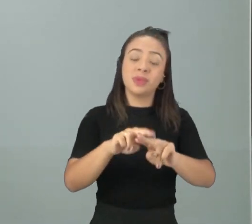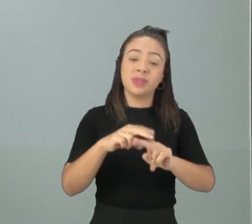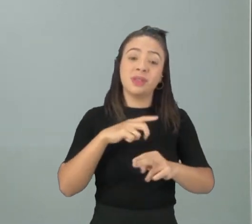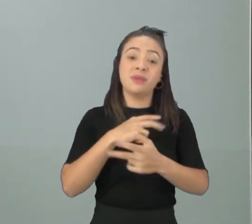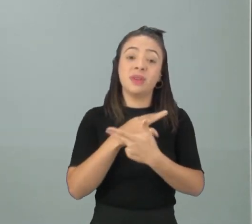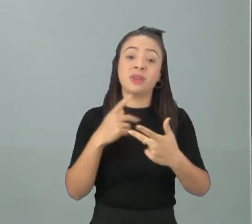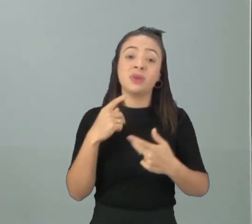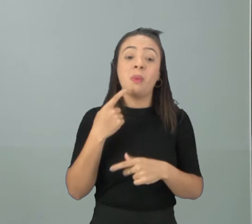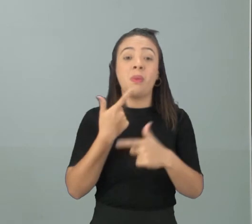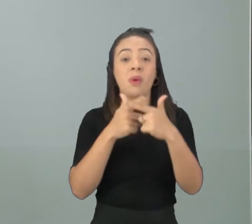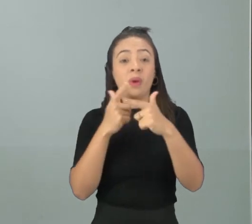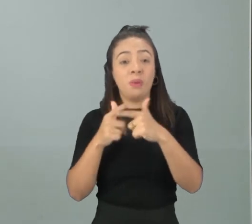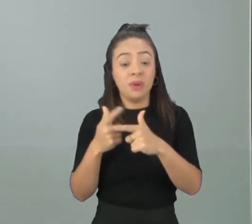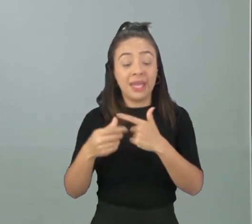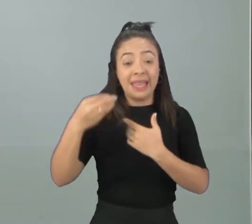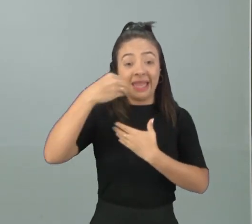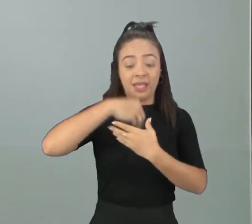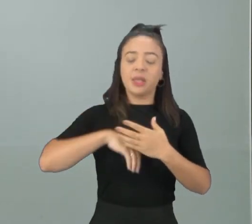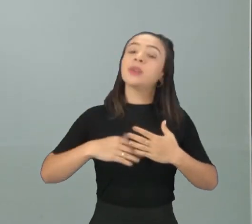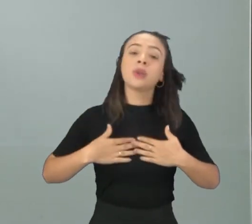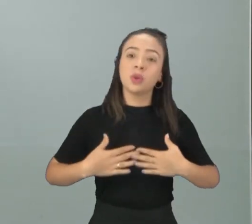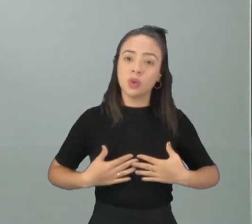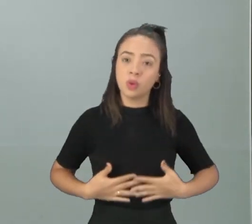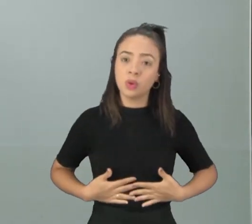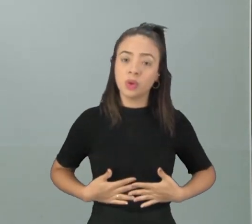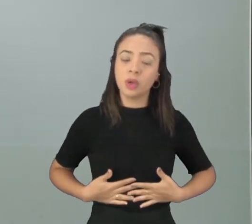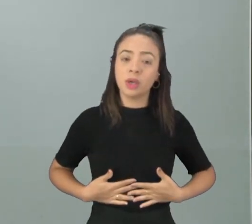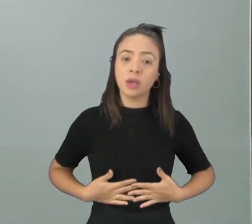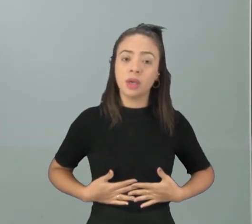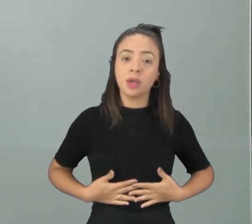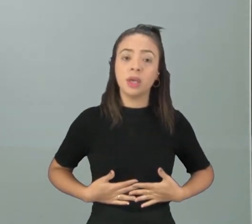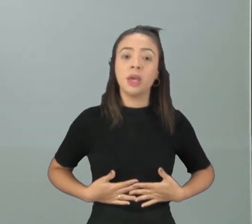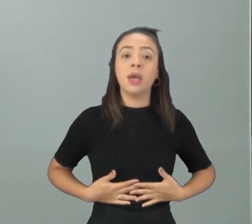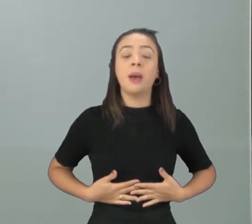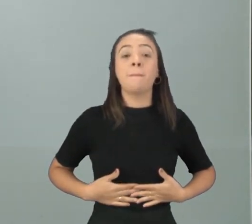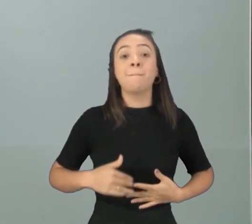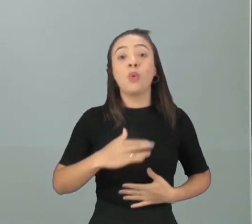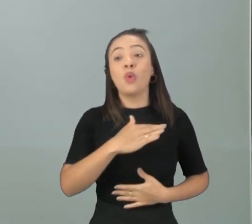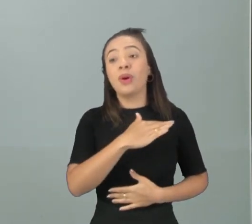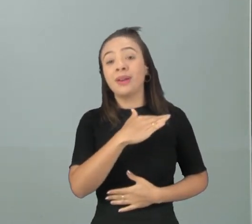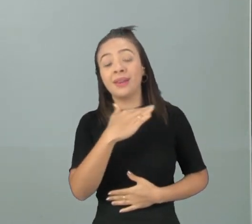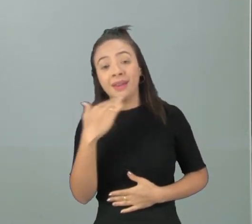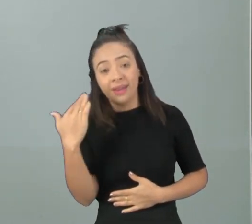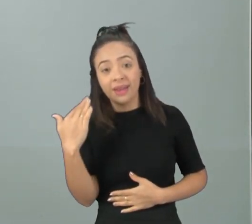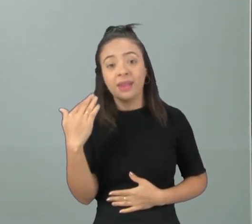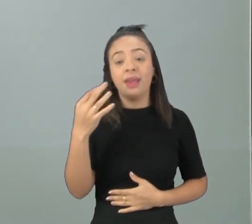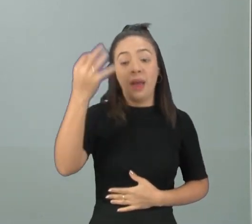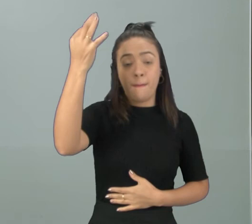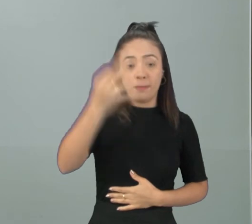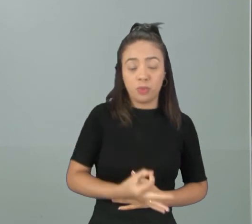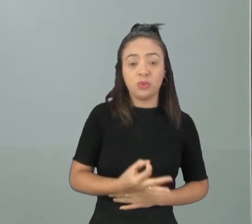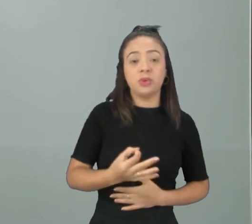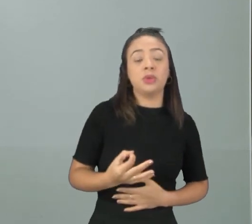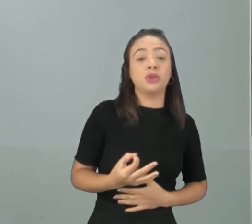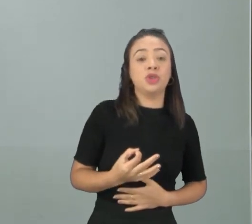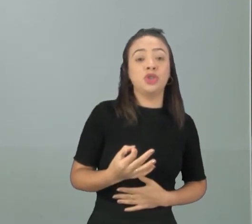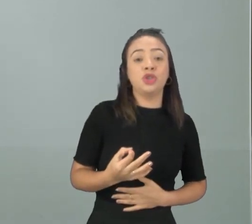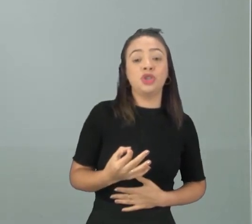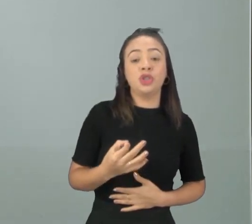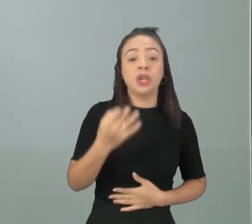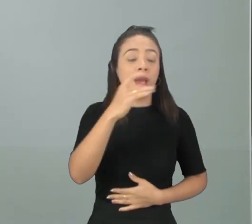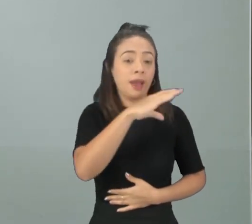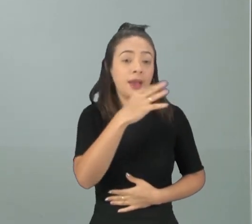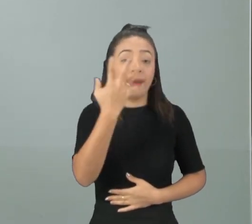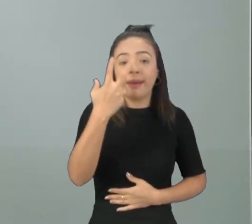ali biológicos, tá? A taxa de mortalidade infantil em grávidas adolescentes é muito maior do que de mulheres adultas,